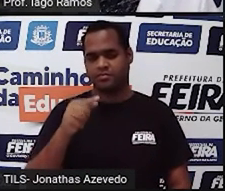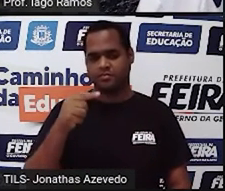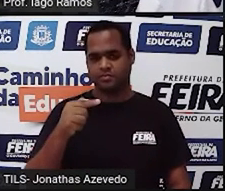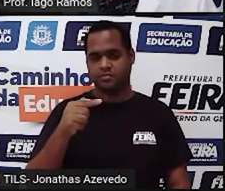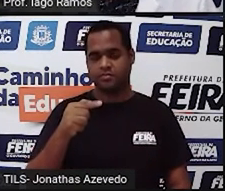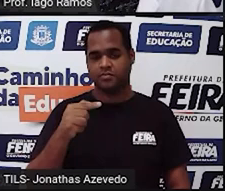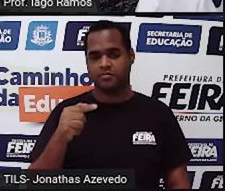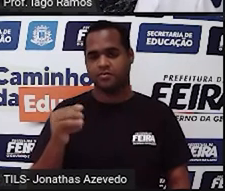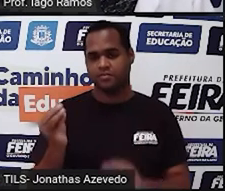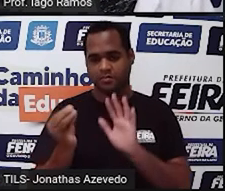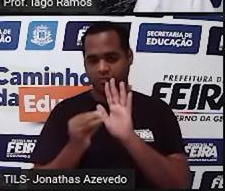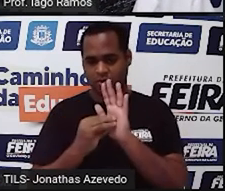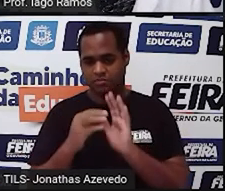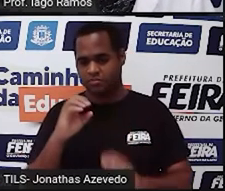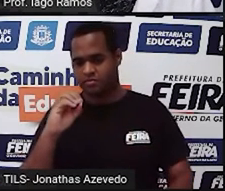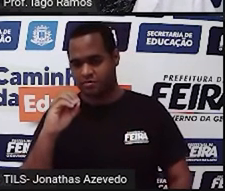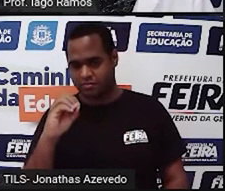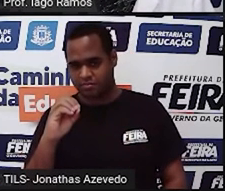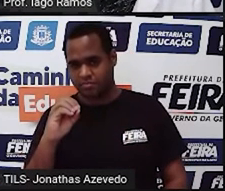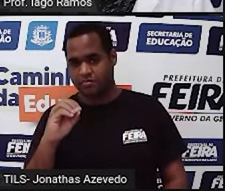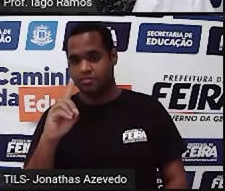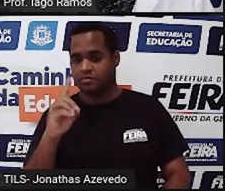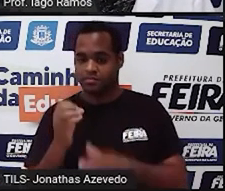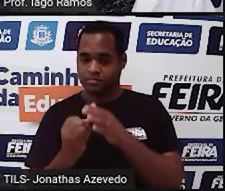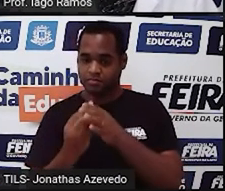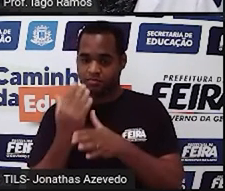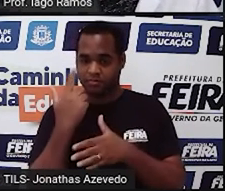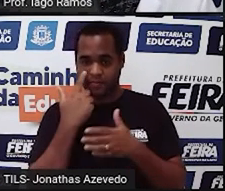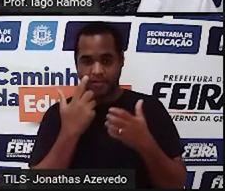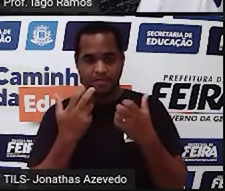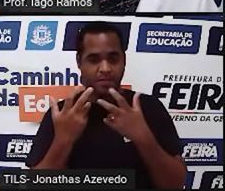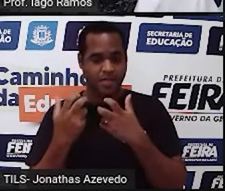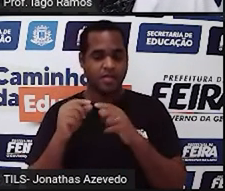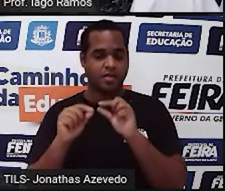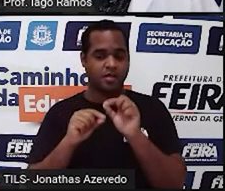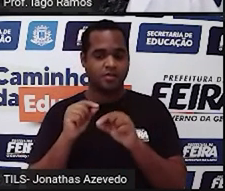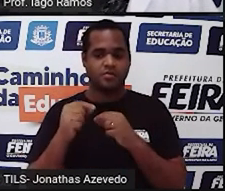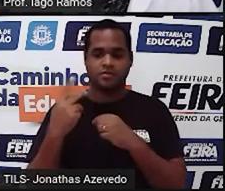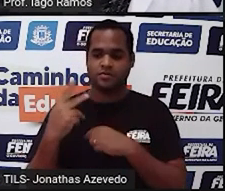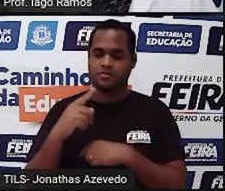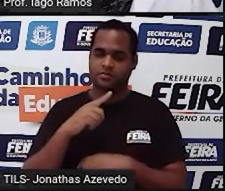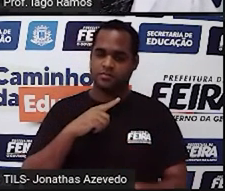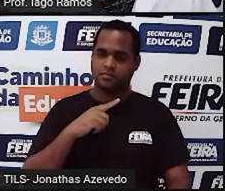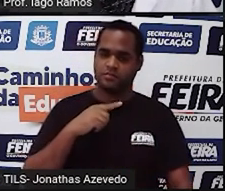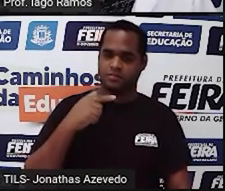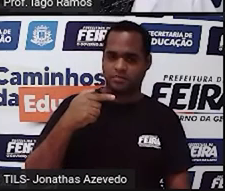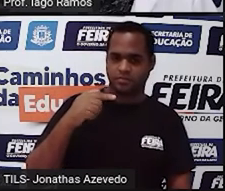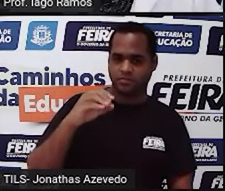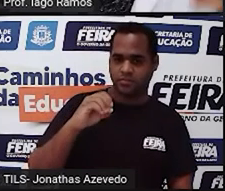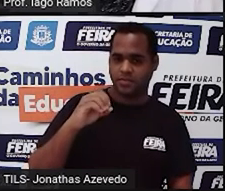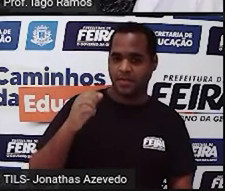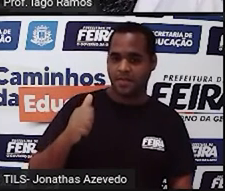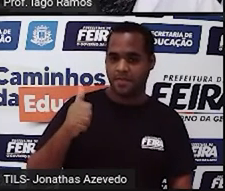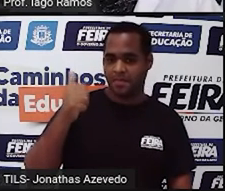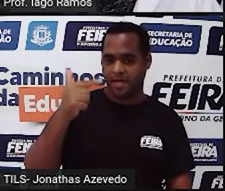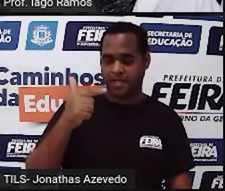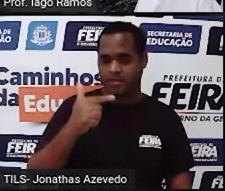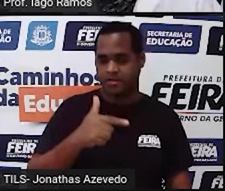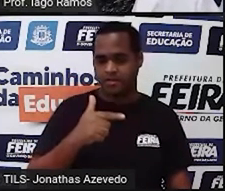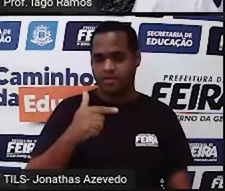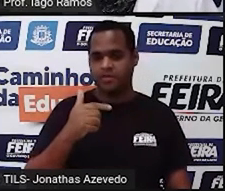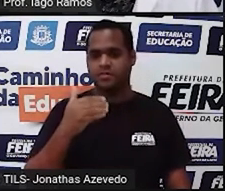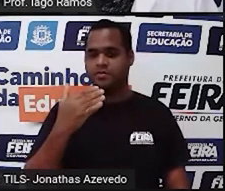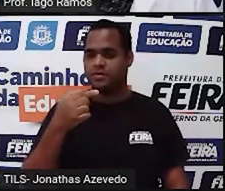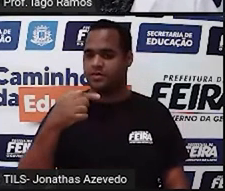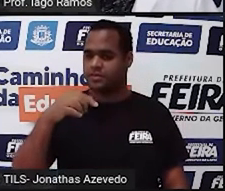a gente coloca 10 né E aí agora a gente percebe que o 70 é maior que o 59 então